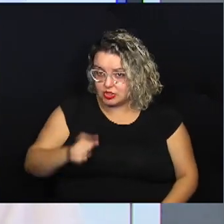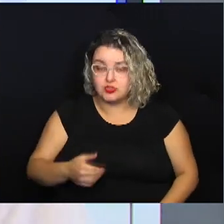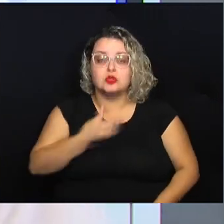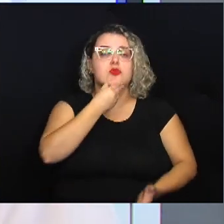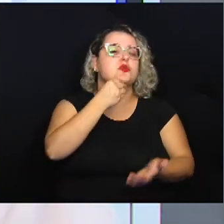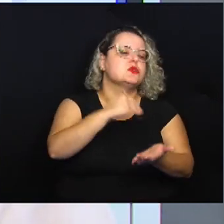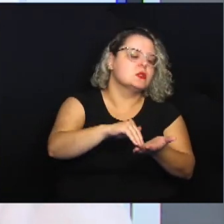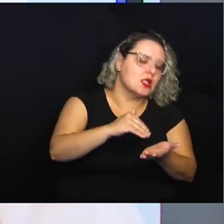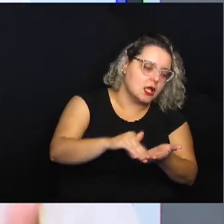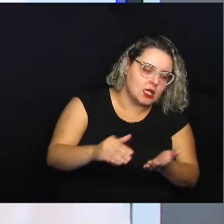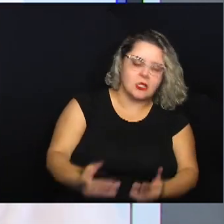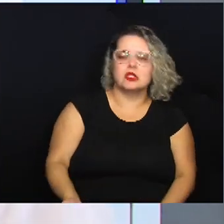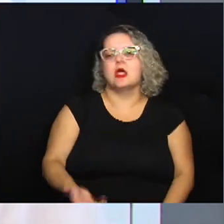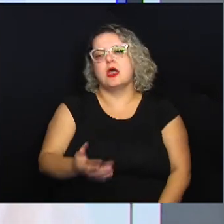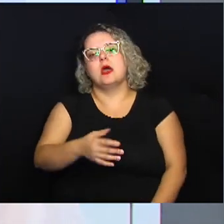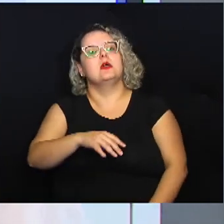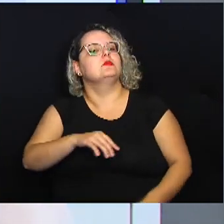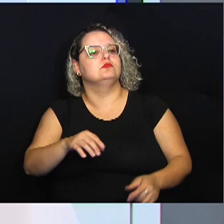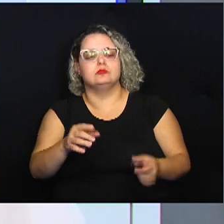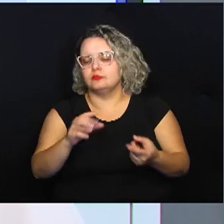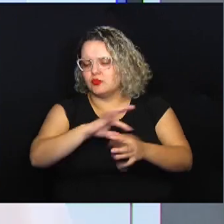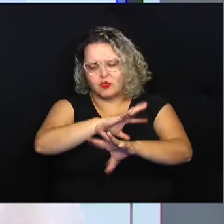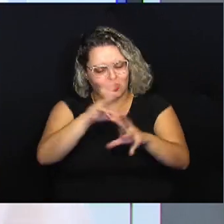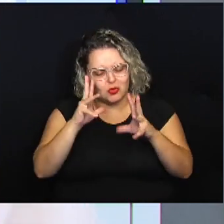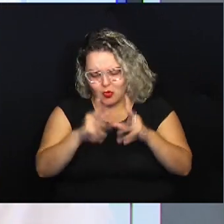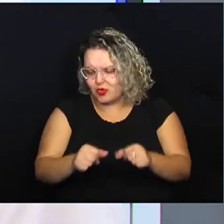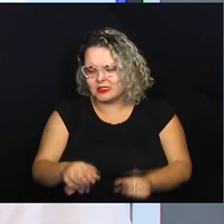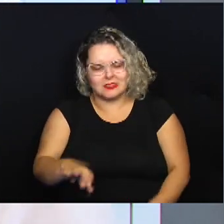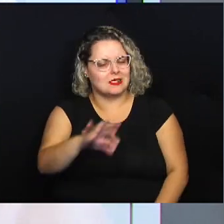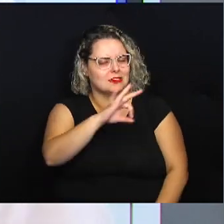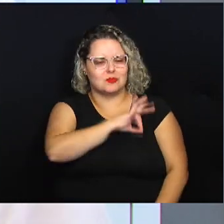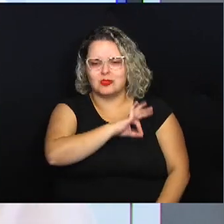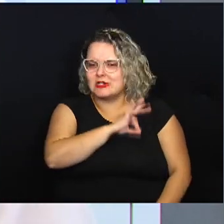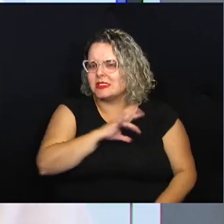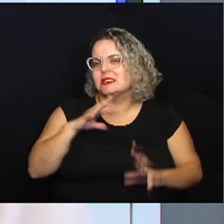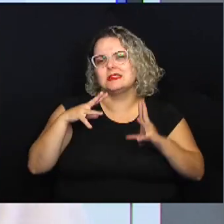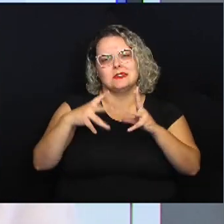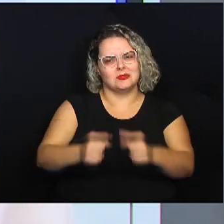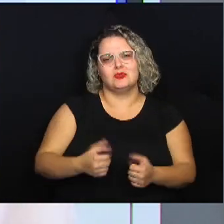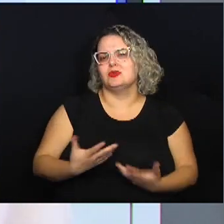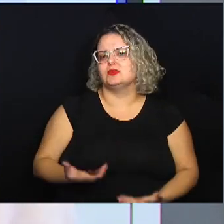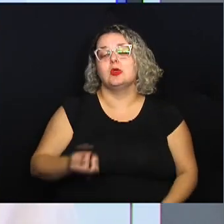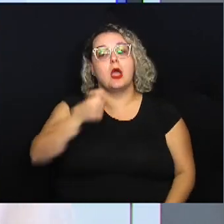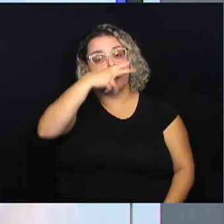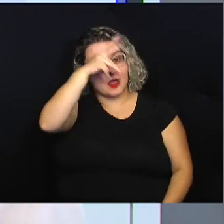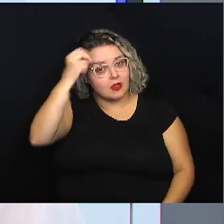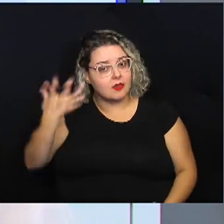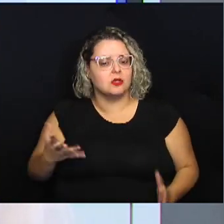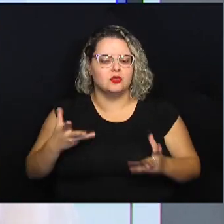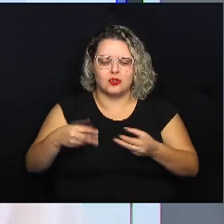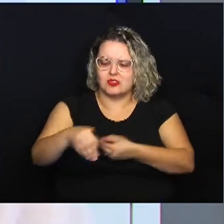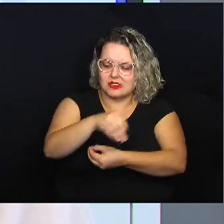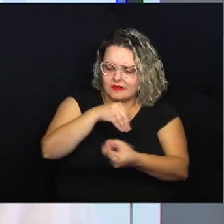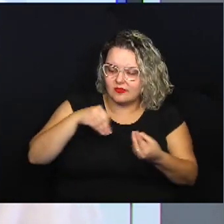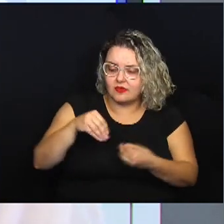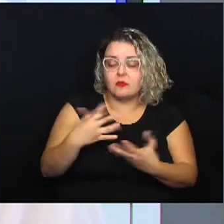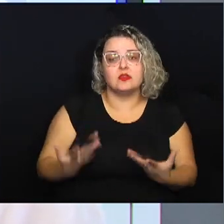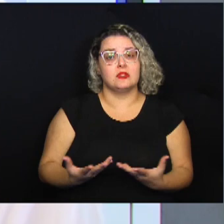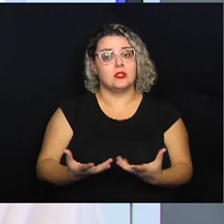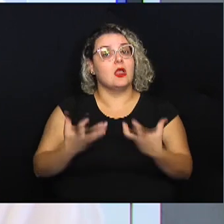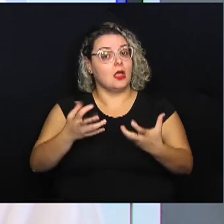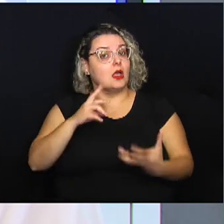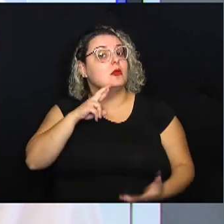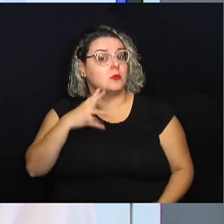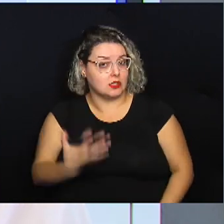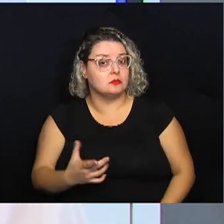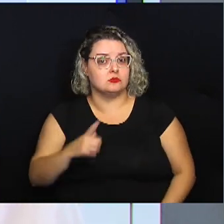envolvido, a Polícia Militar, Polícia Civil, Polícia Federal, a gente vê todo mundo envolvido e querendo realmente buscar essa solução, a gente tem